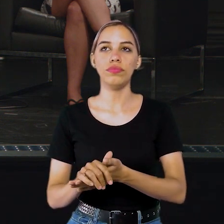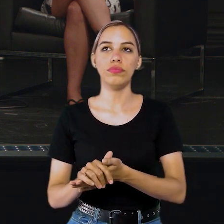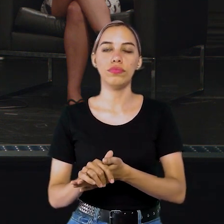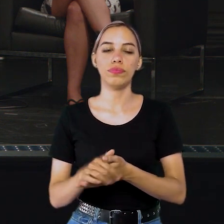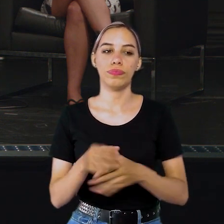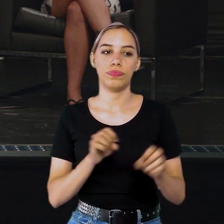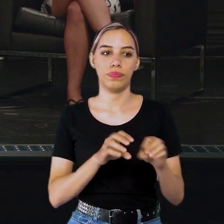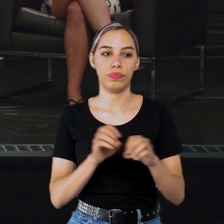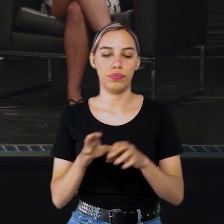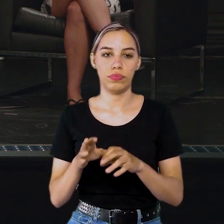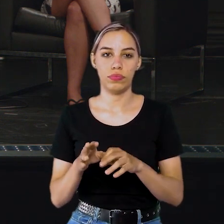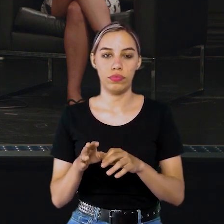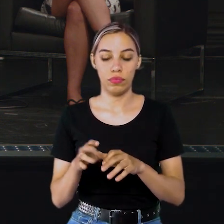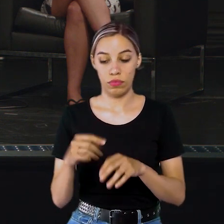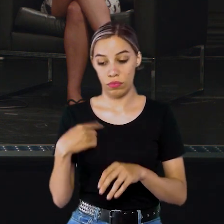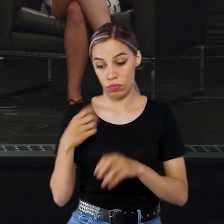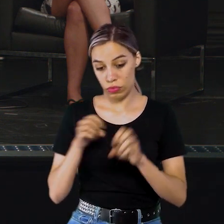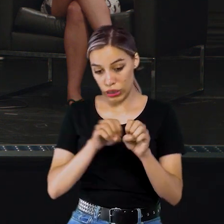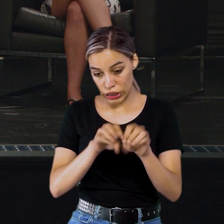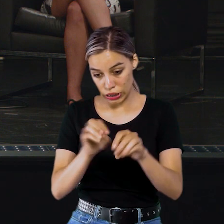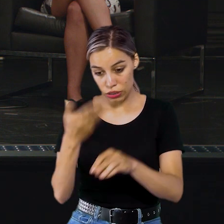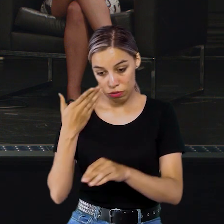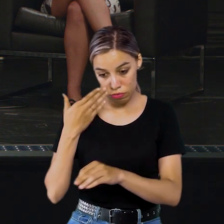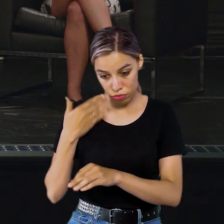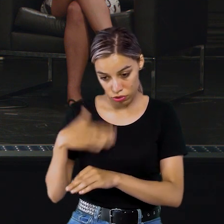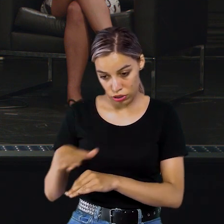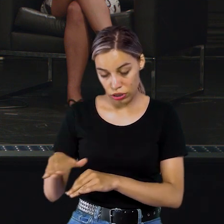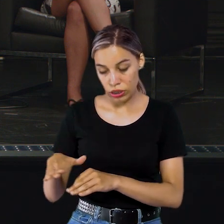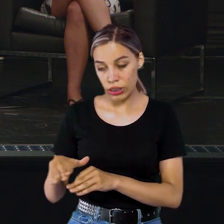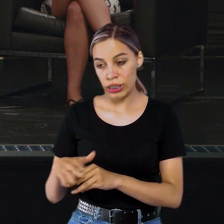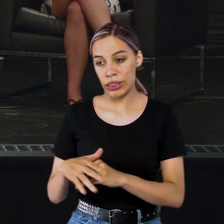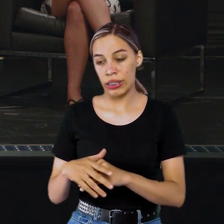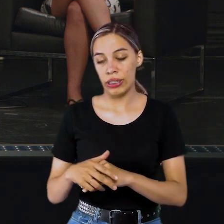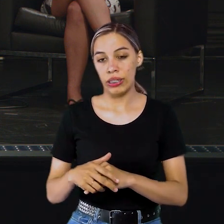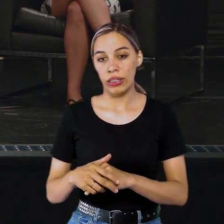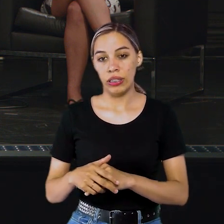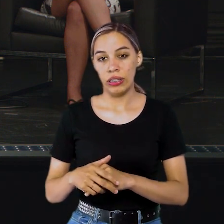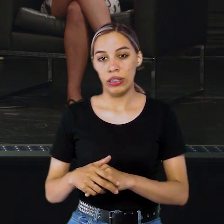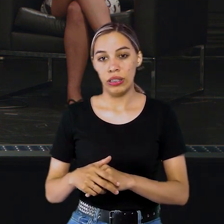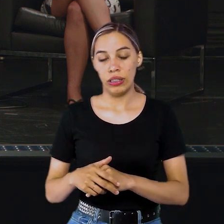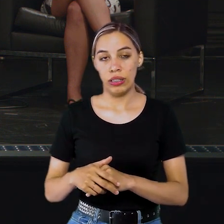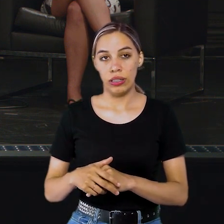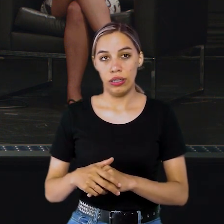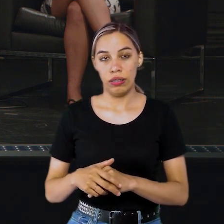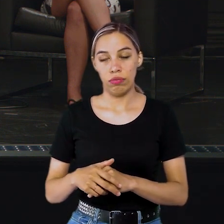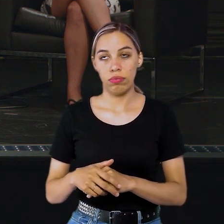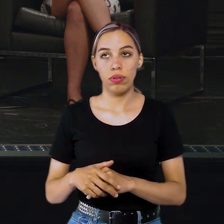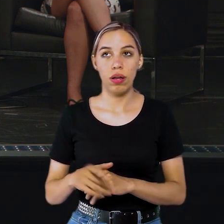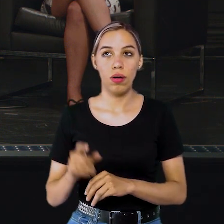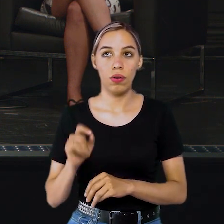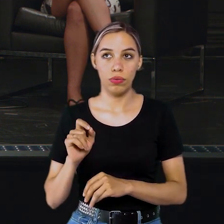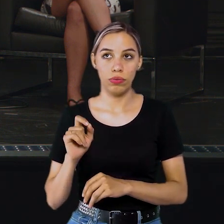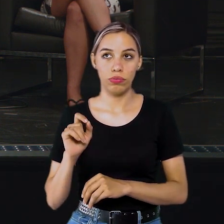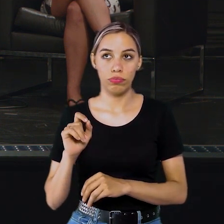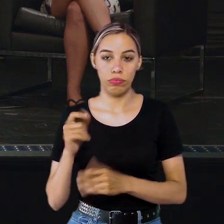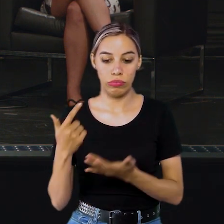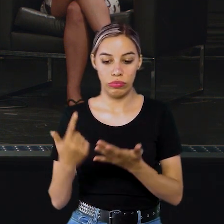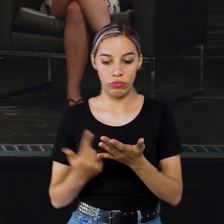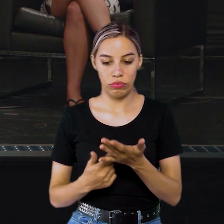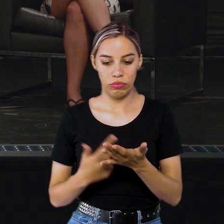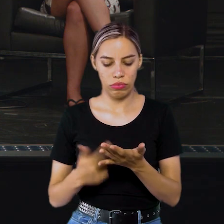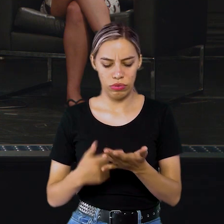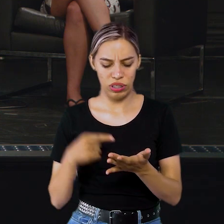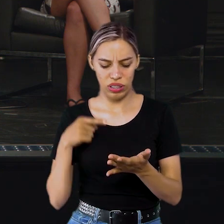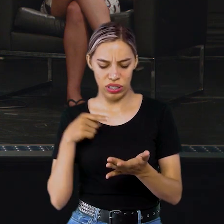nossos pequeninos, chamando de crianças, né? E essa narrativa, ela